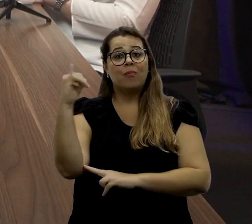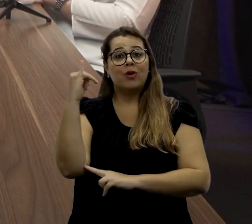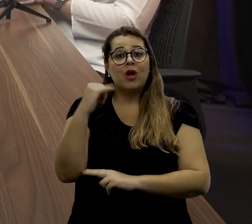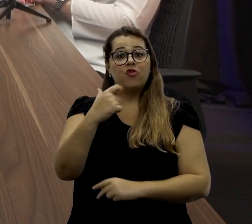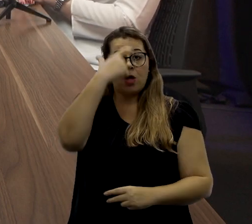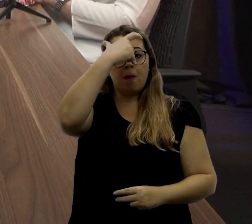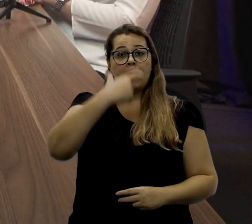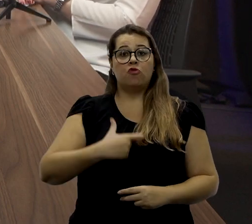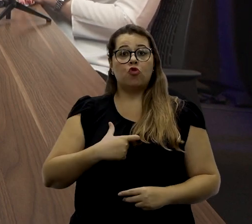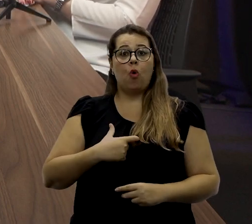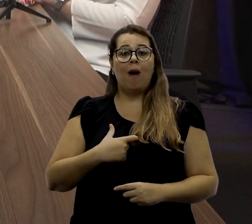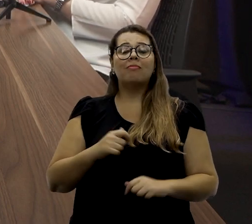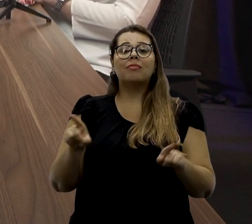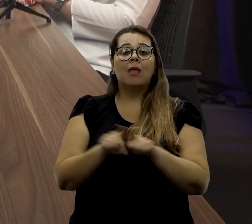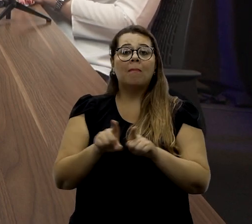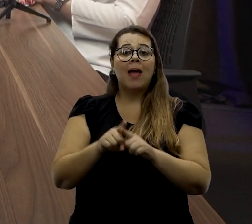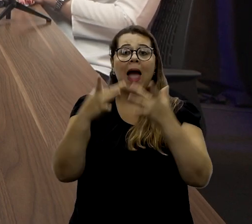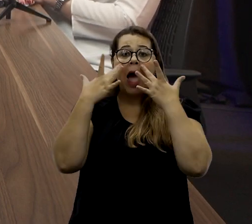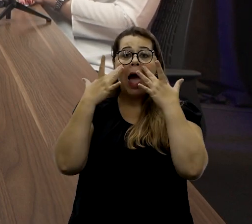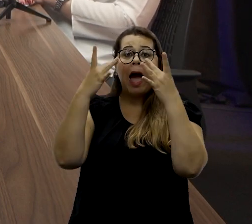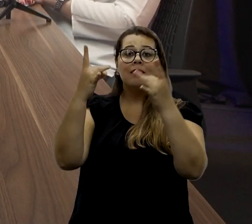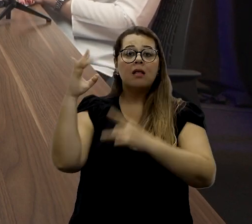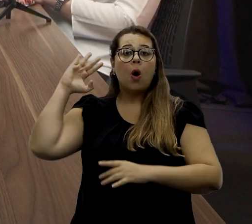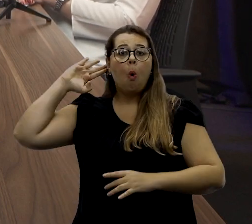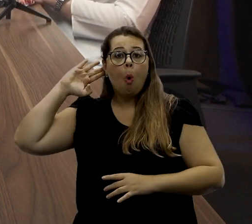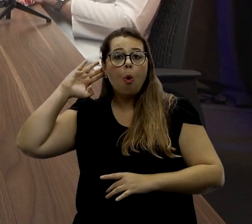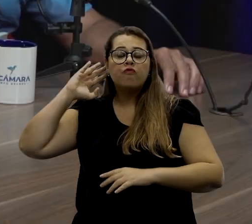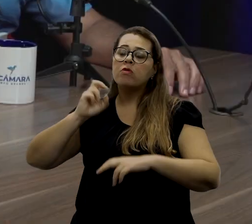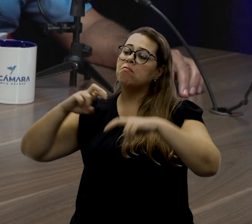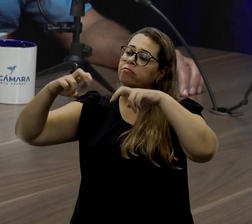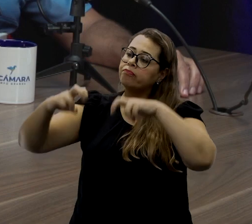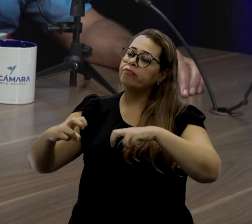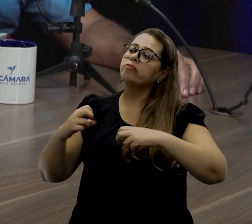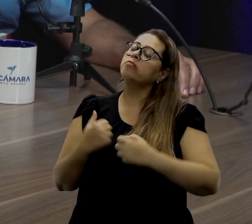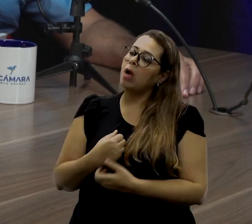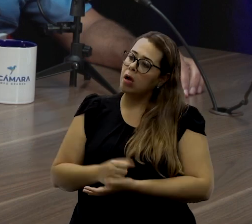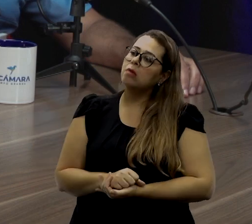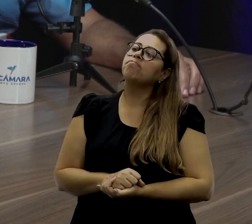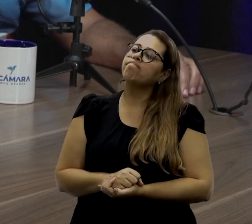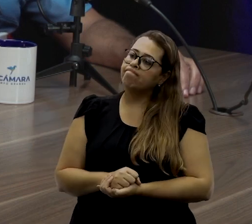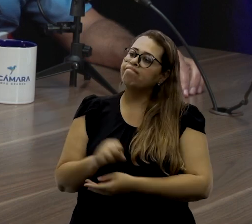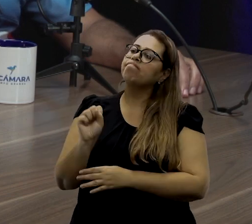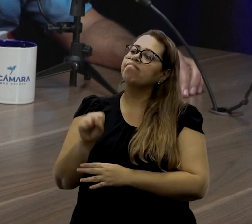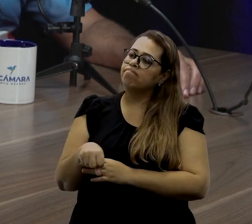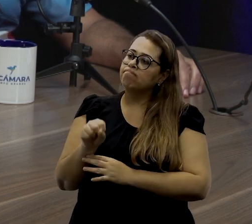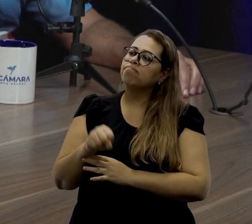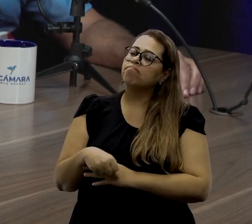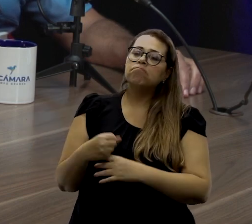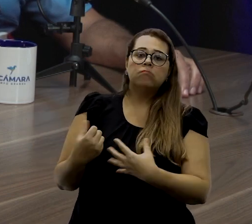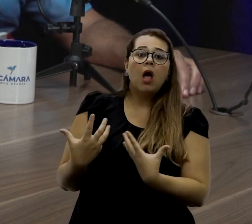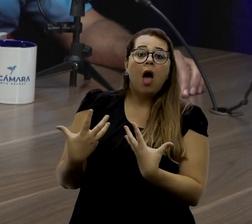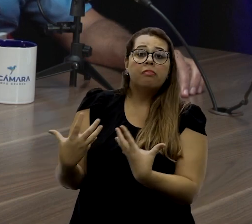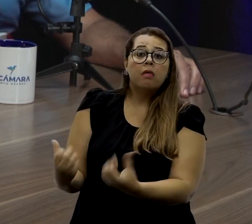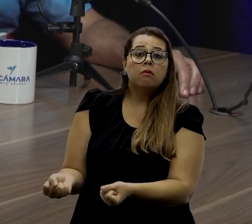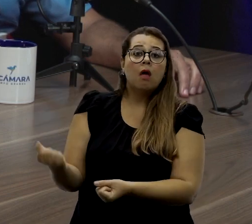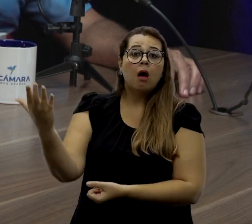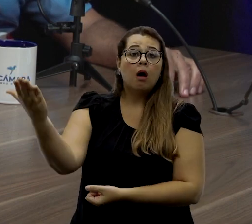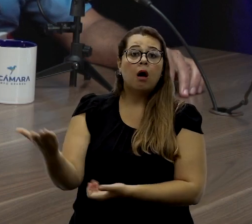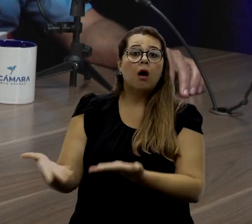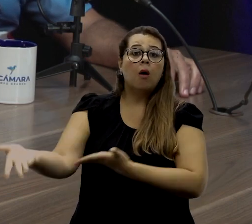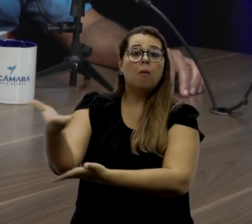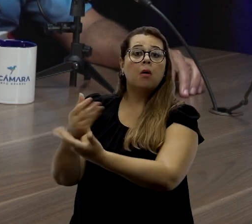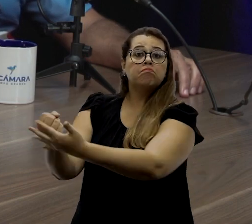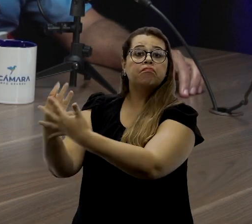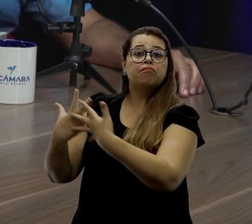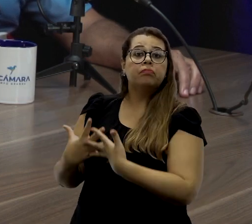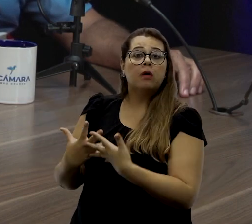ouvinte. Esse julgamento não ajuda em nada. Outra coisa, as pessoas dizem, você tem que fazer alguma coisa, mas às vezes a pessoa não tem ânimo,